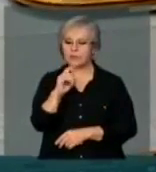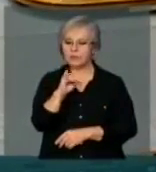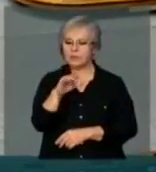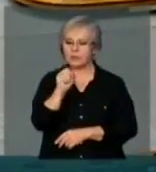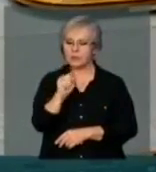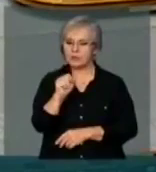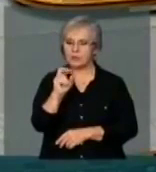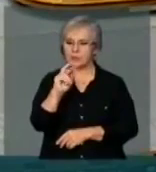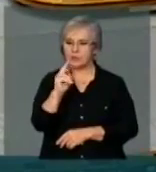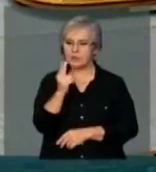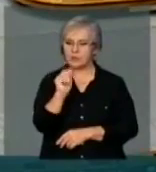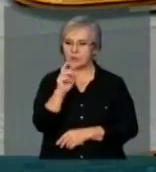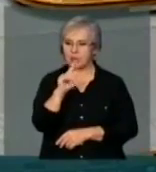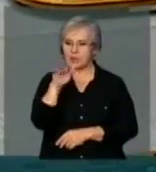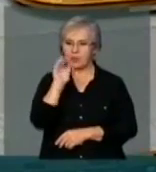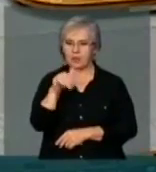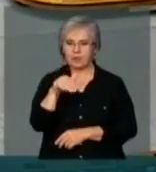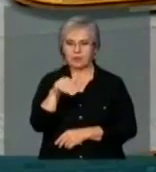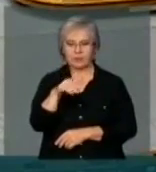do PSDB do Paraná.